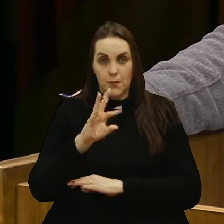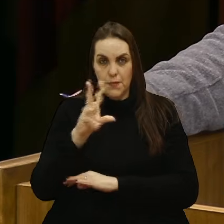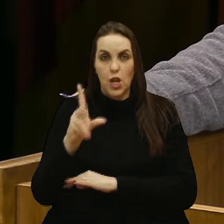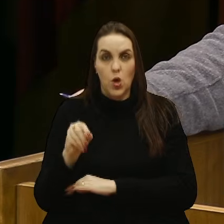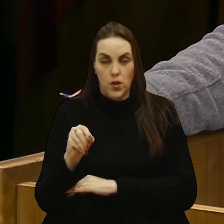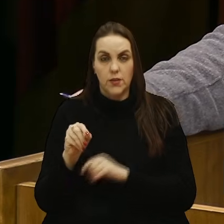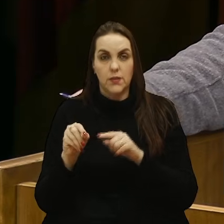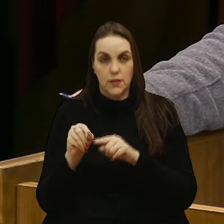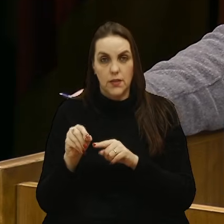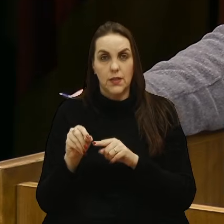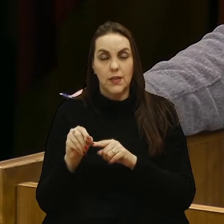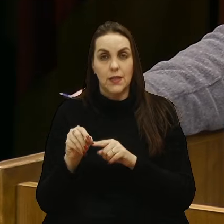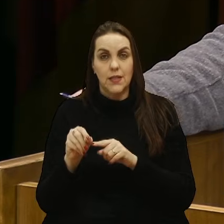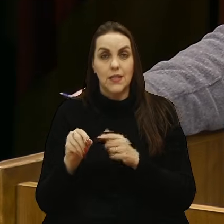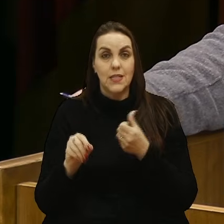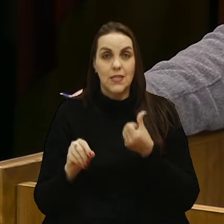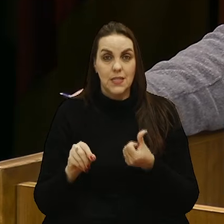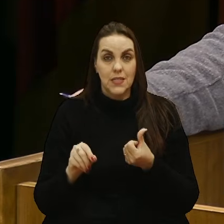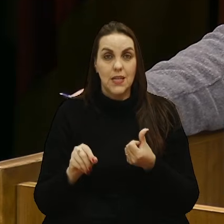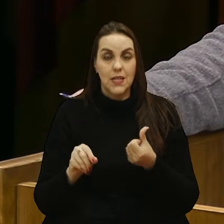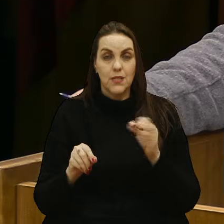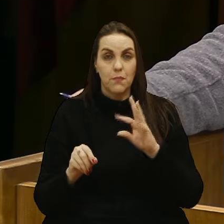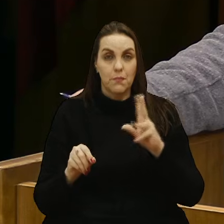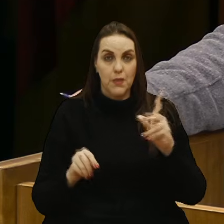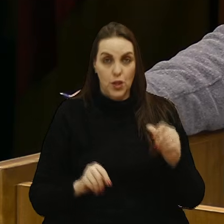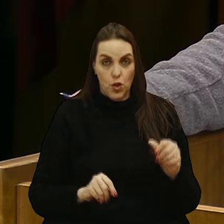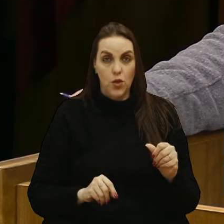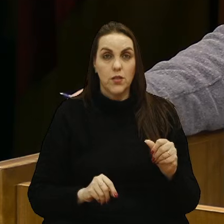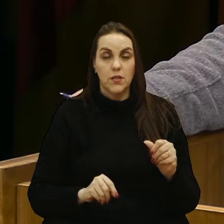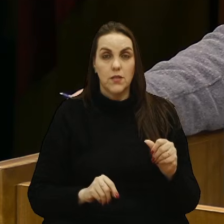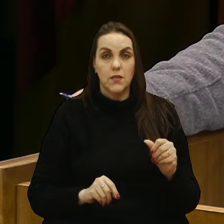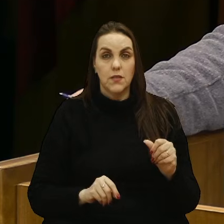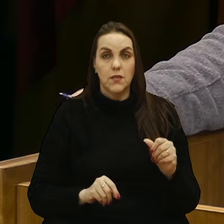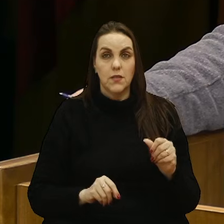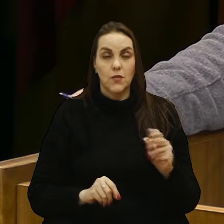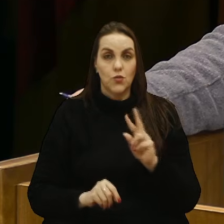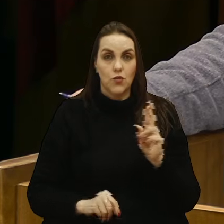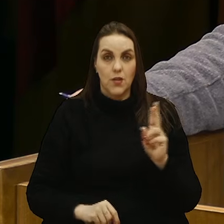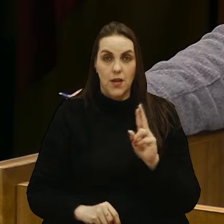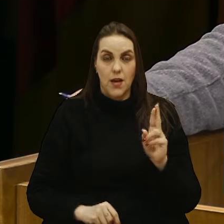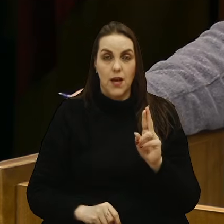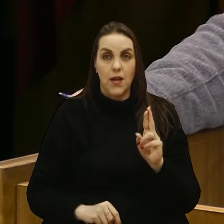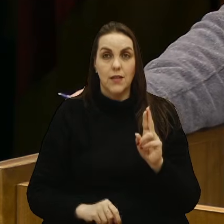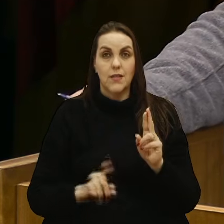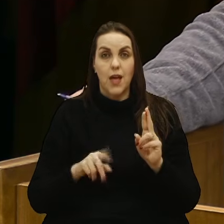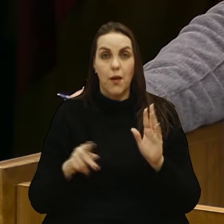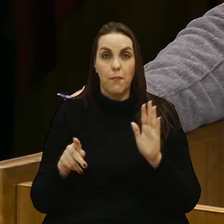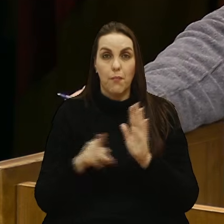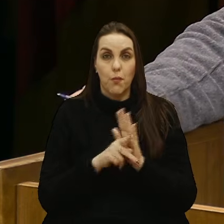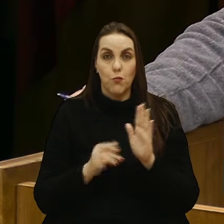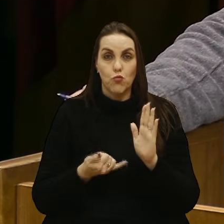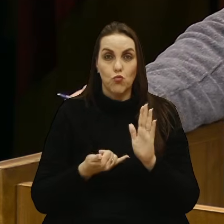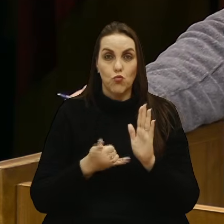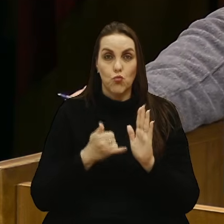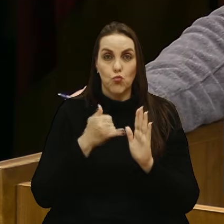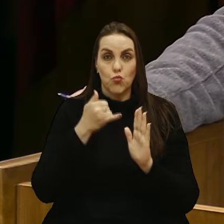milhões de reais, 6 milhões de reais são de juros.